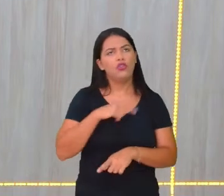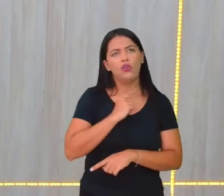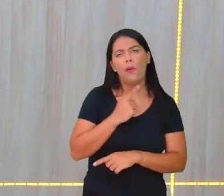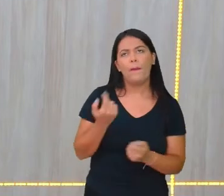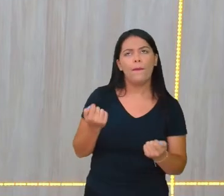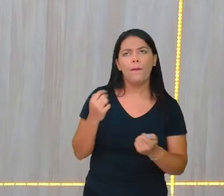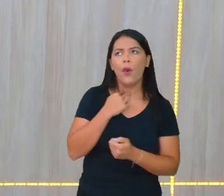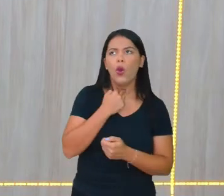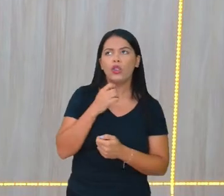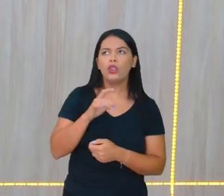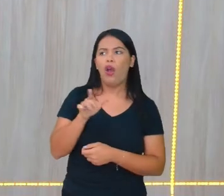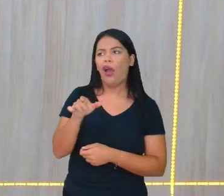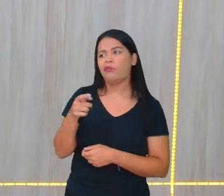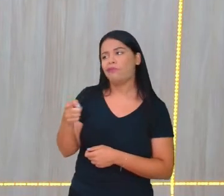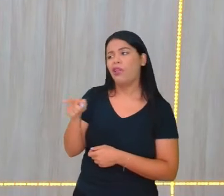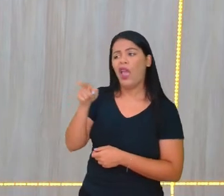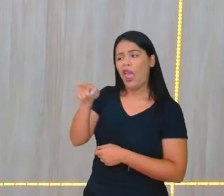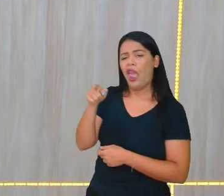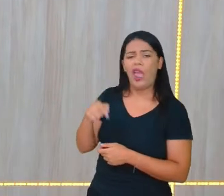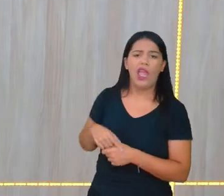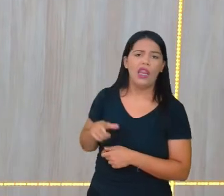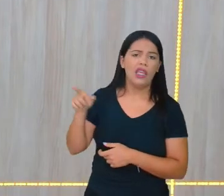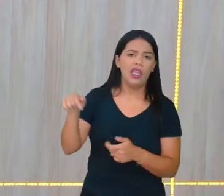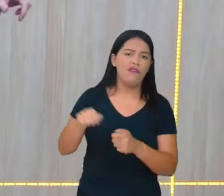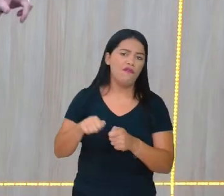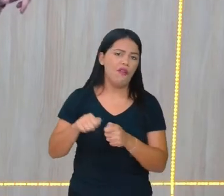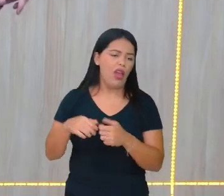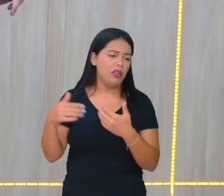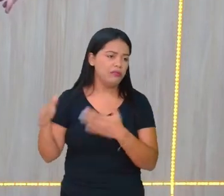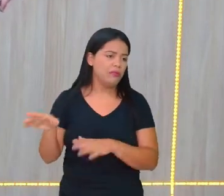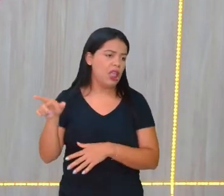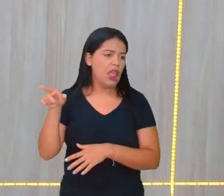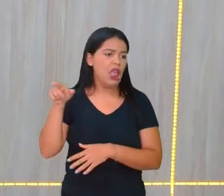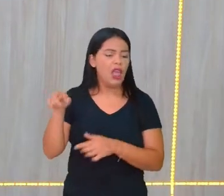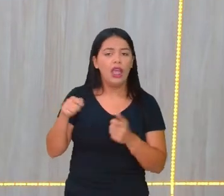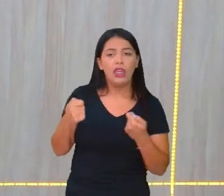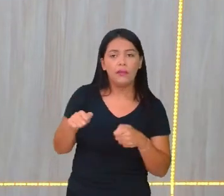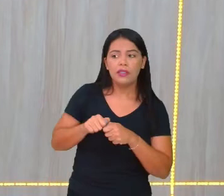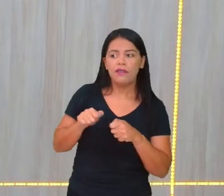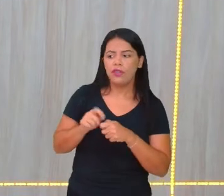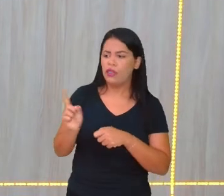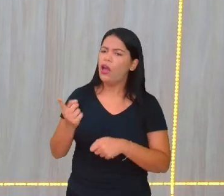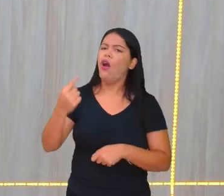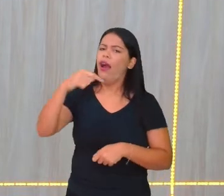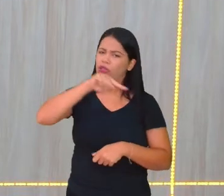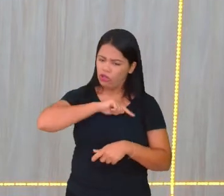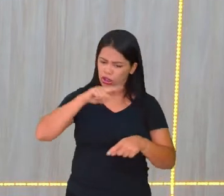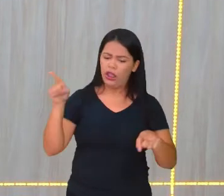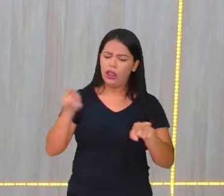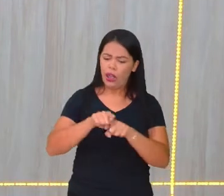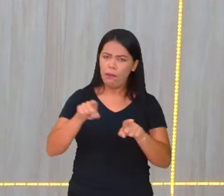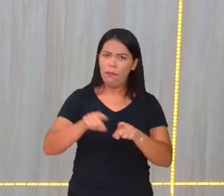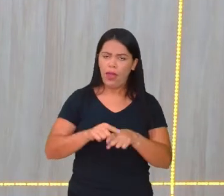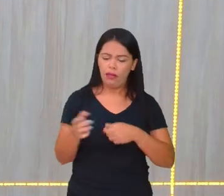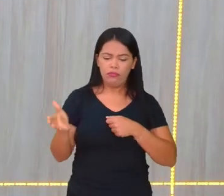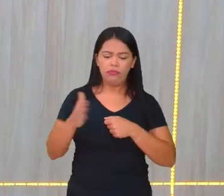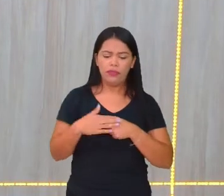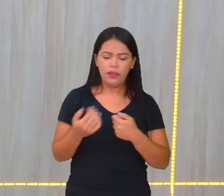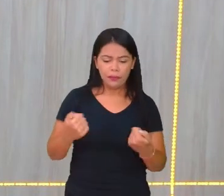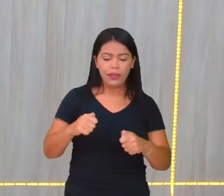transformador da realidade. Nós somos o agente transformador da realidade. Então, mesmo